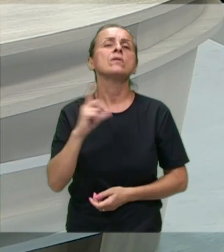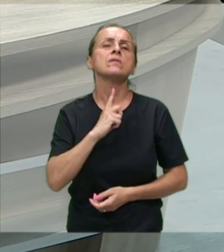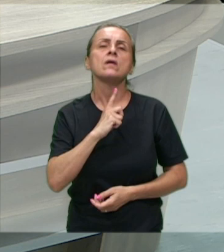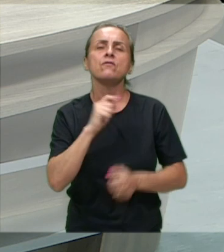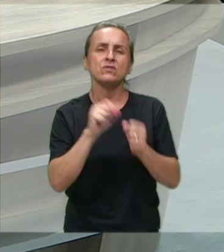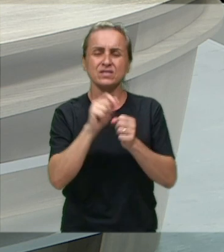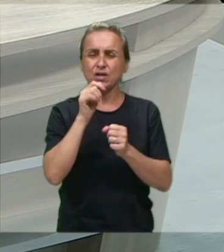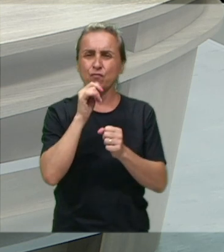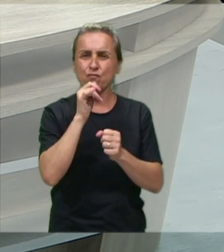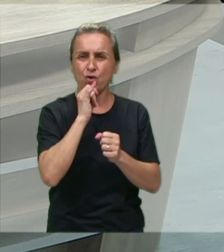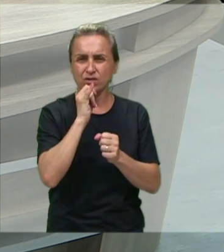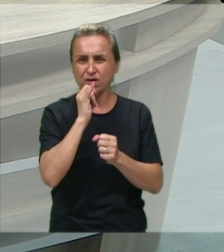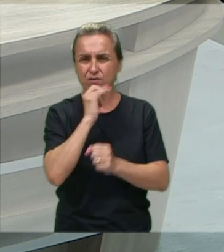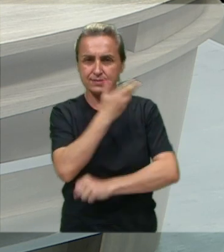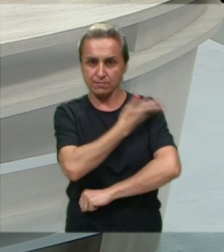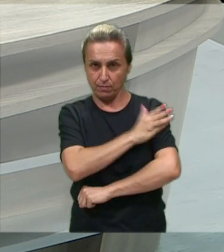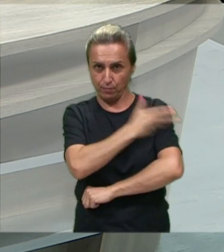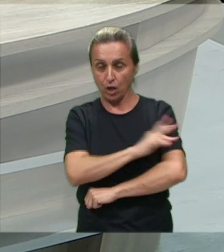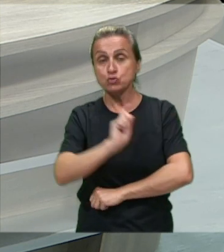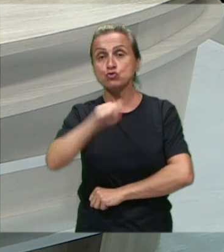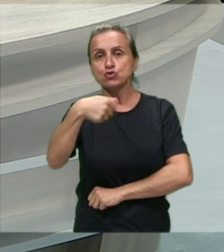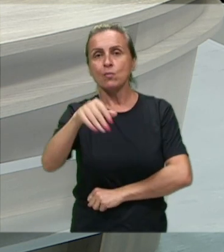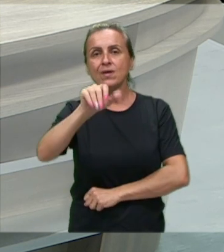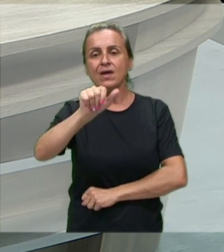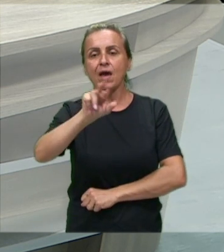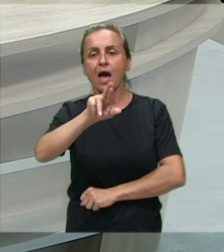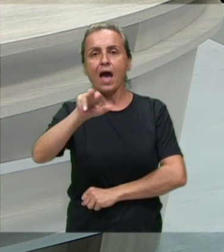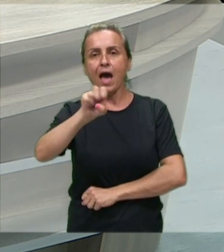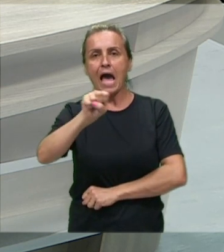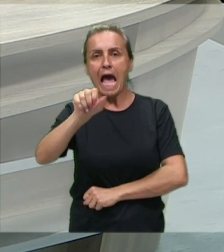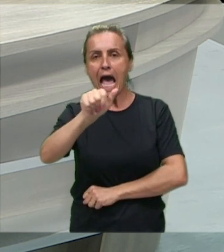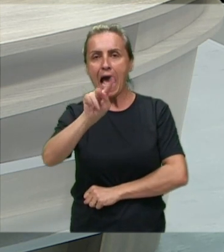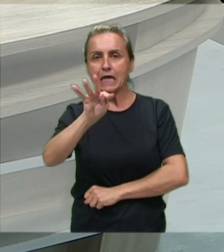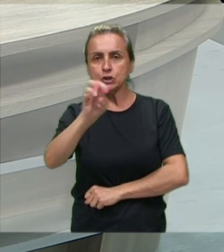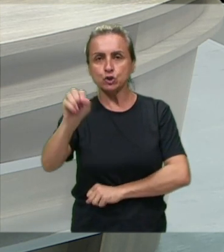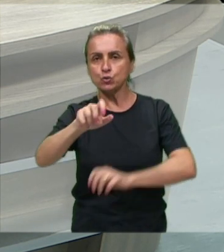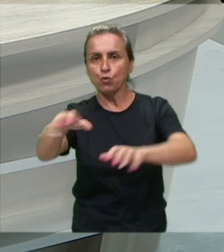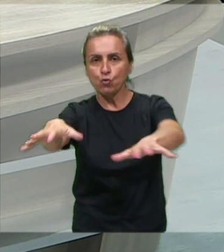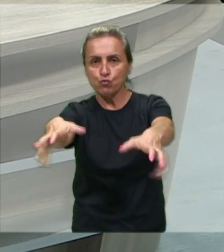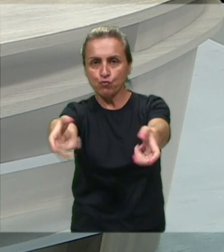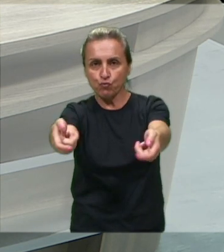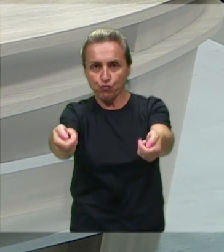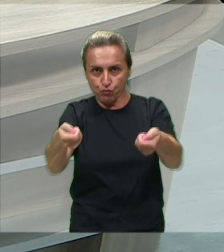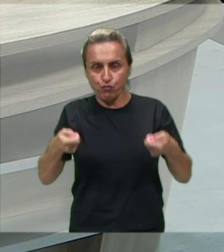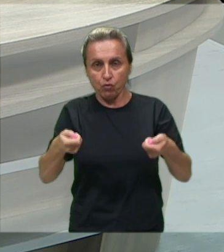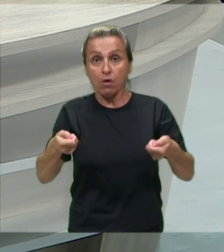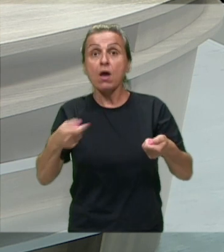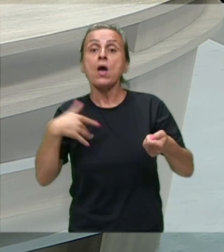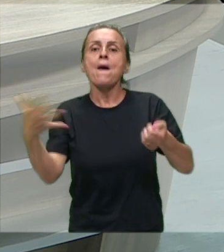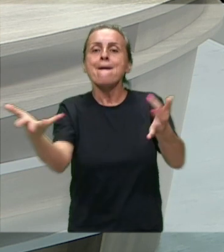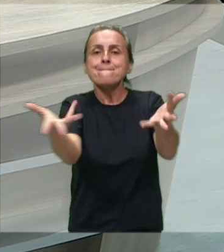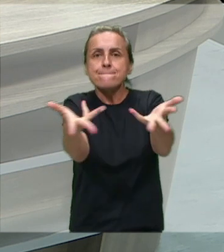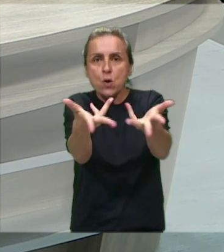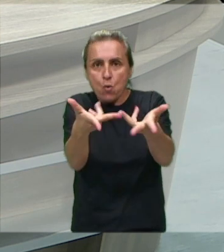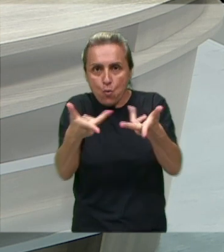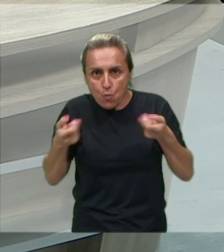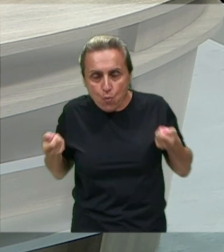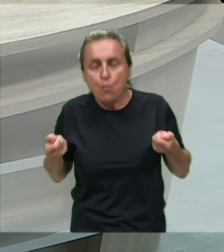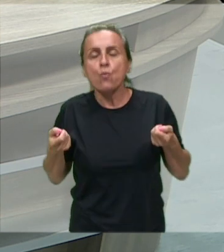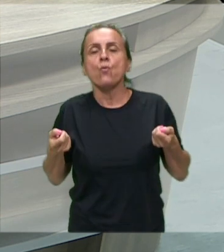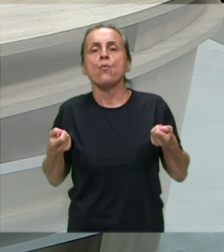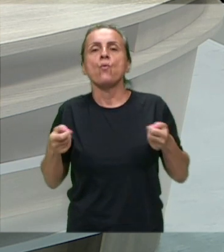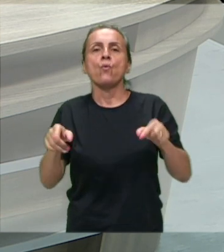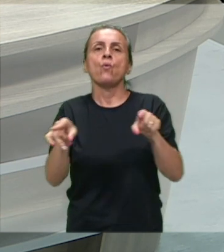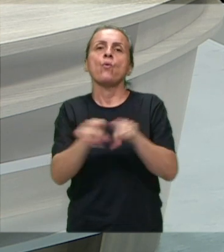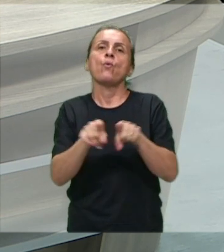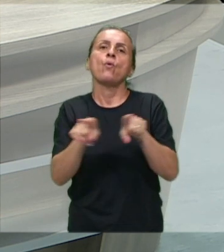prático, na questão do arrasto, né? O arrasto ele faz a sua captura, ou de emale também, e vem